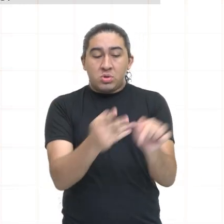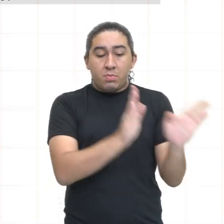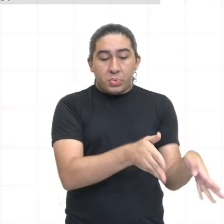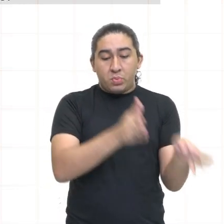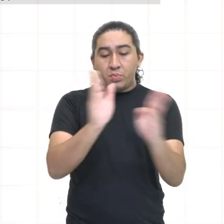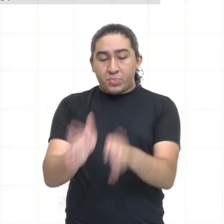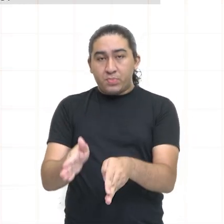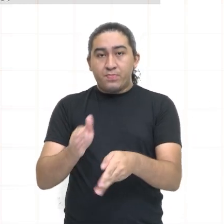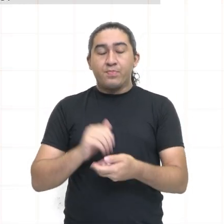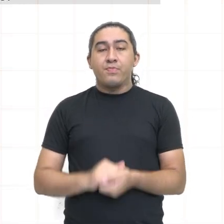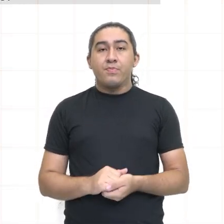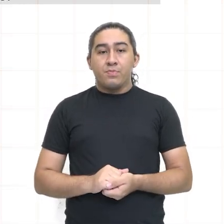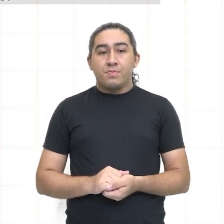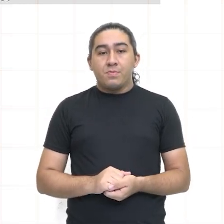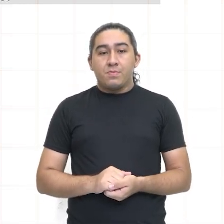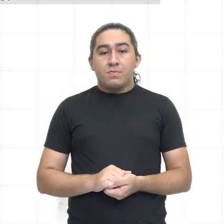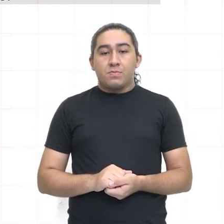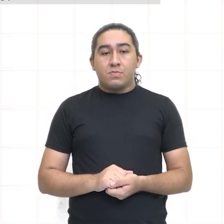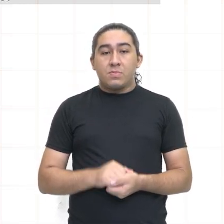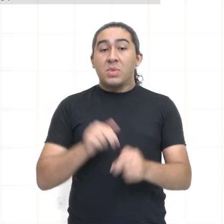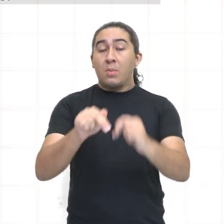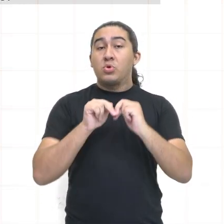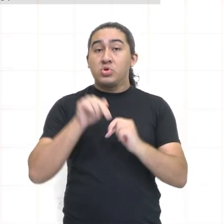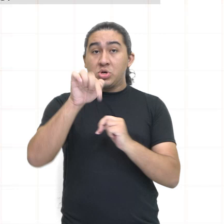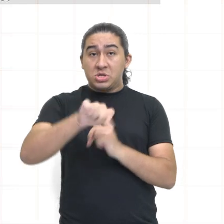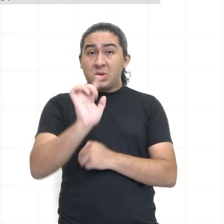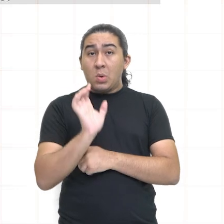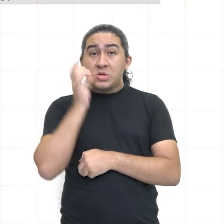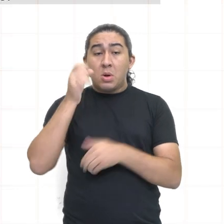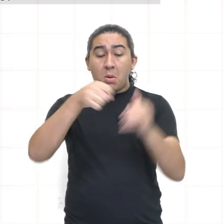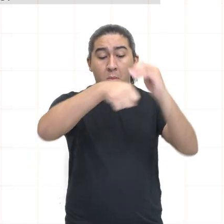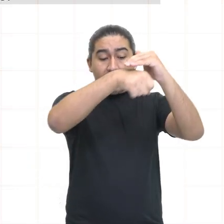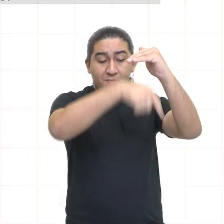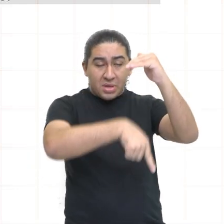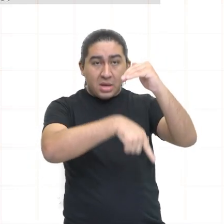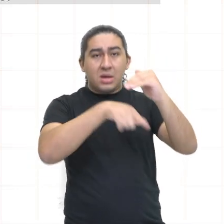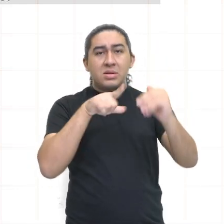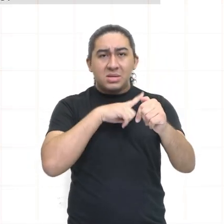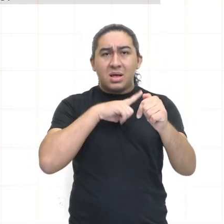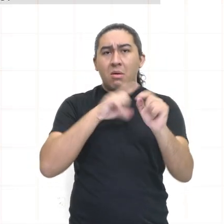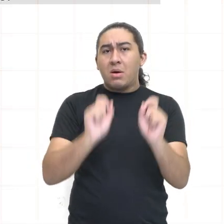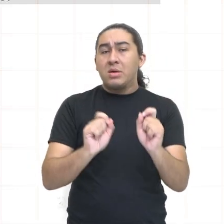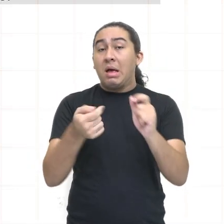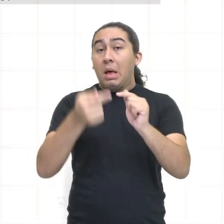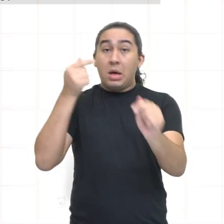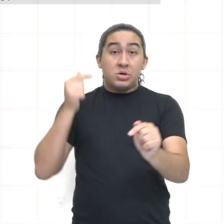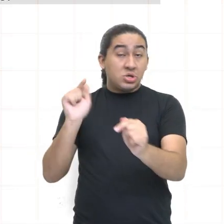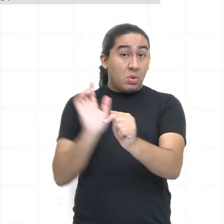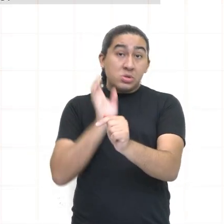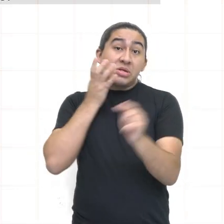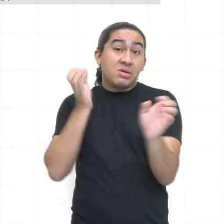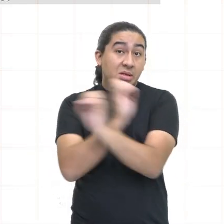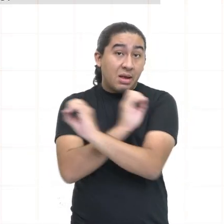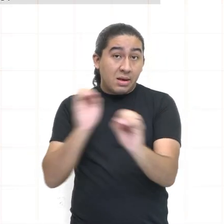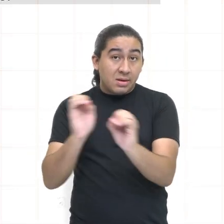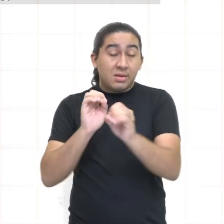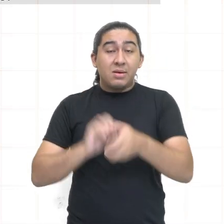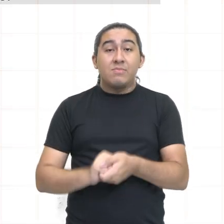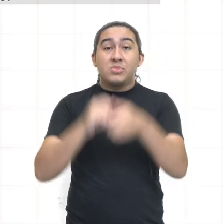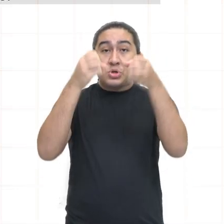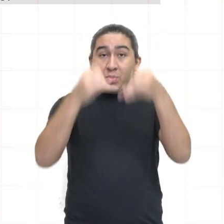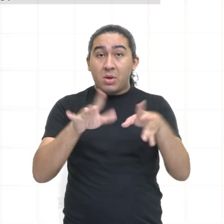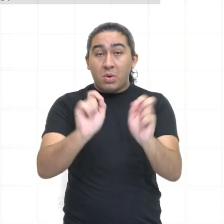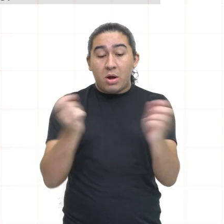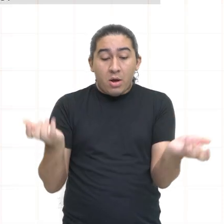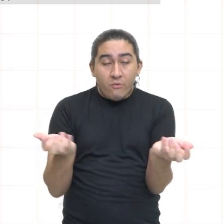Nagasaki, respectivamente. Esses ataques, sem precedentes na história da humanidade, marcaram o